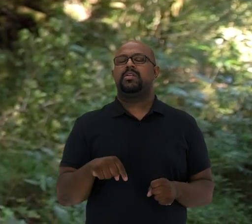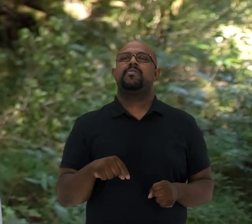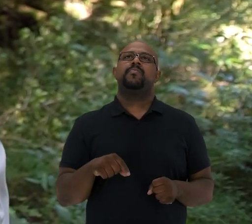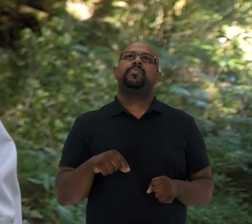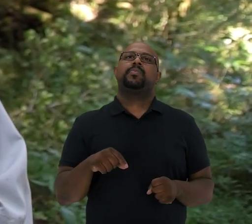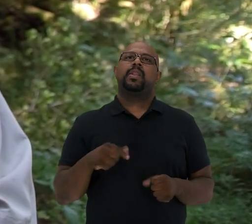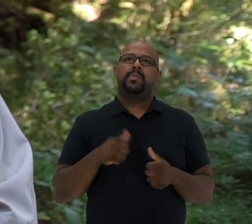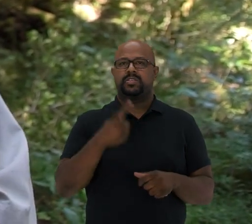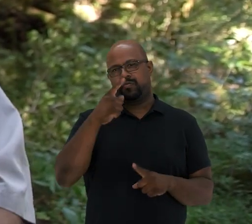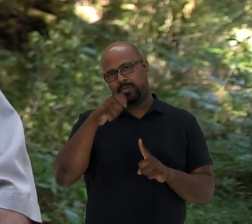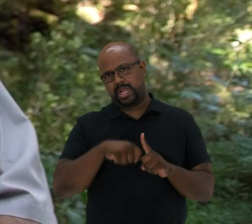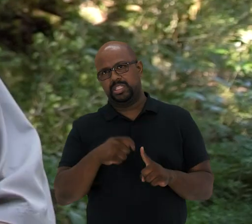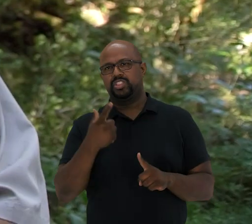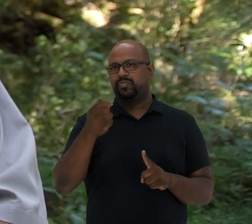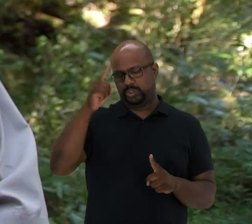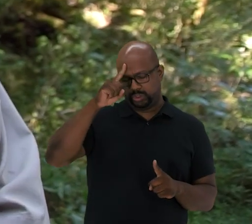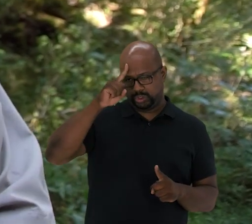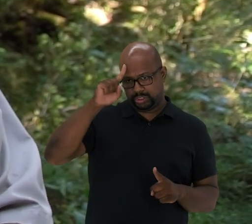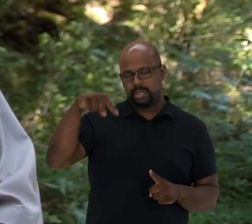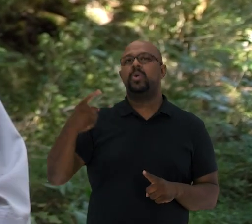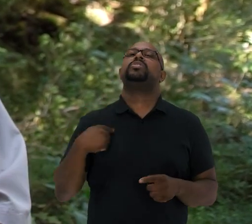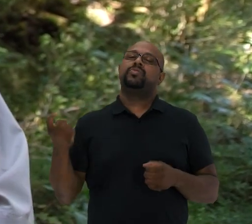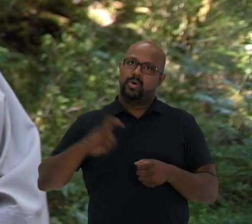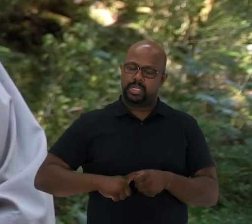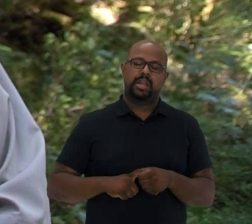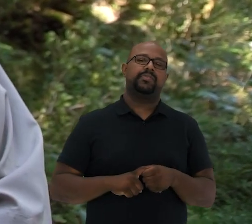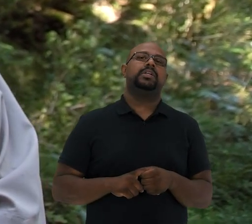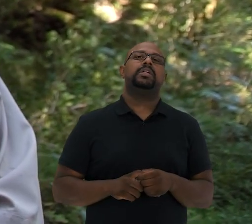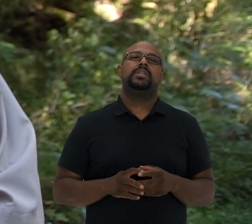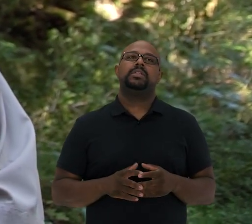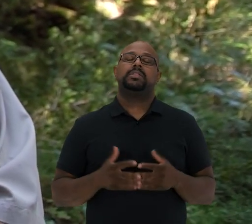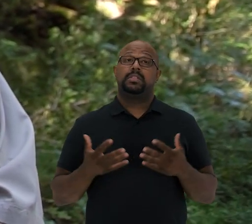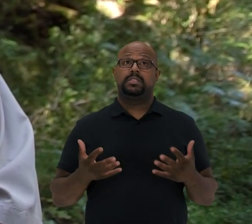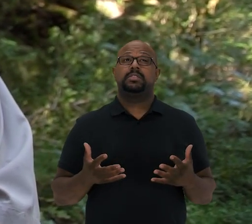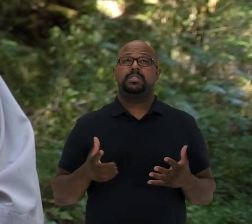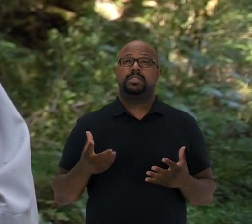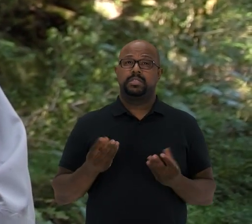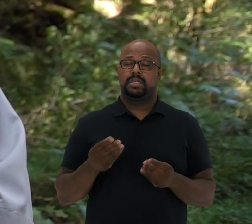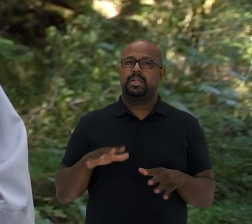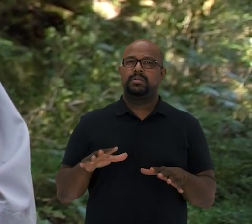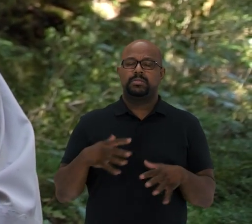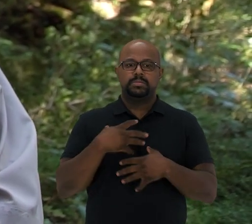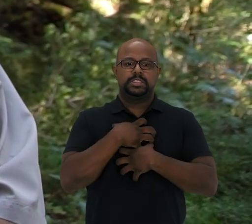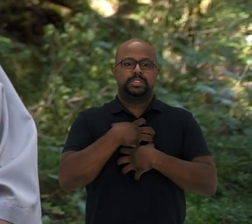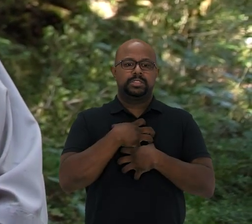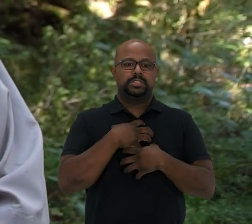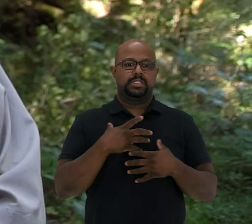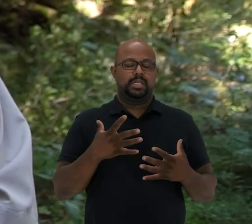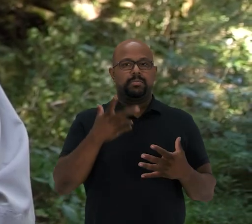não, né, passava um mês, passava 20 dias e depois retornava. Então assim, estou me sentindo